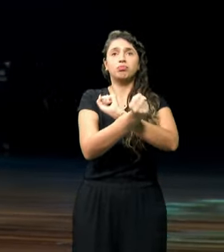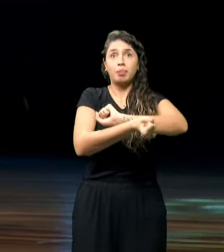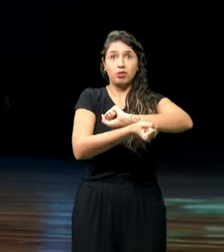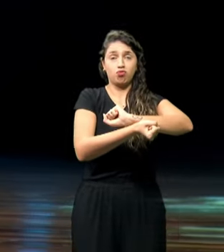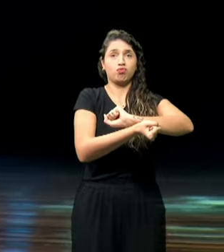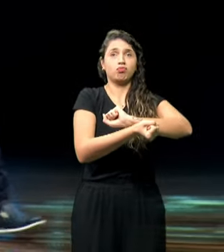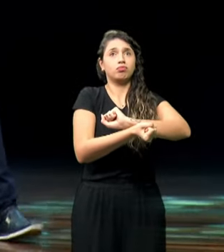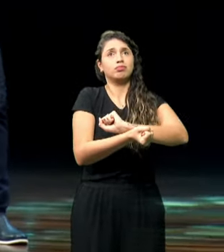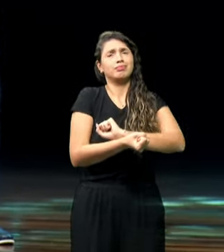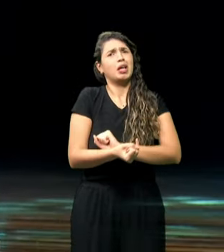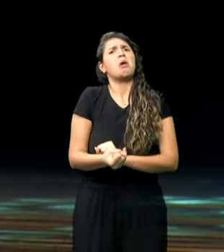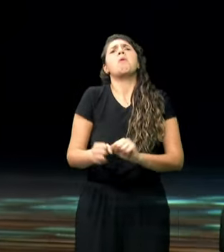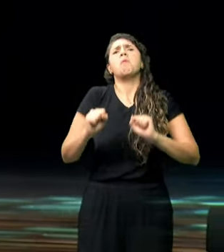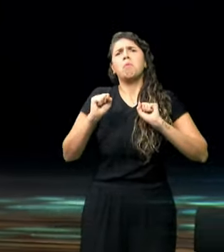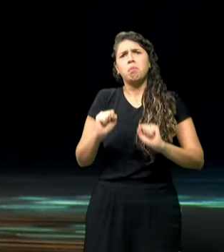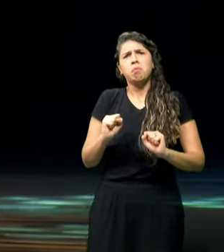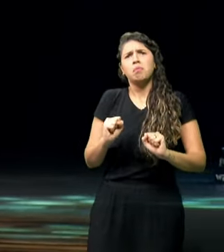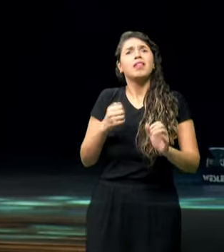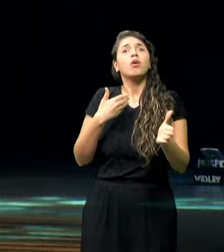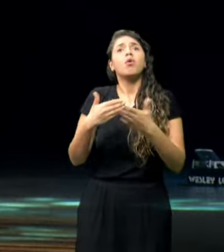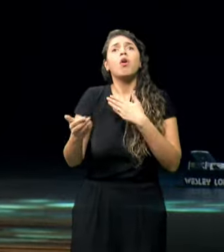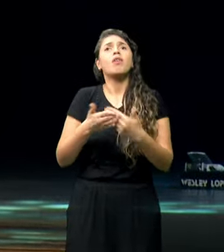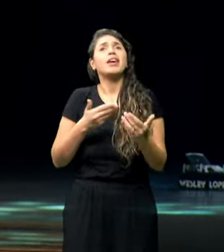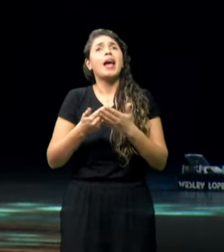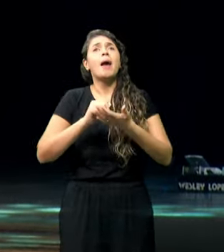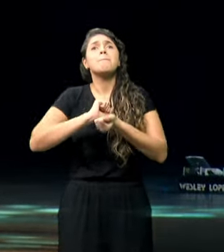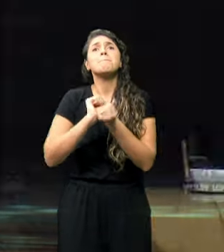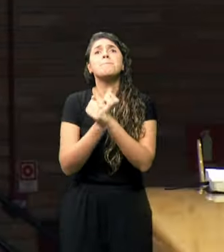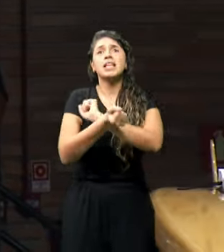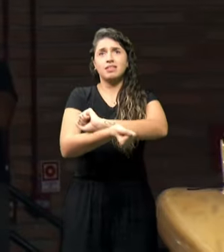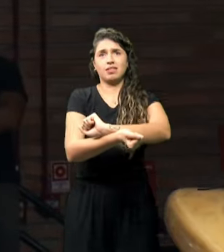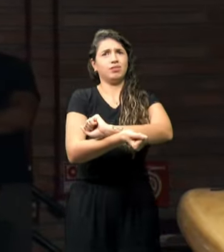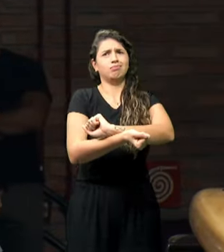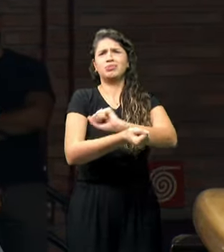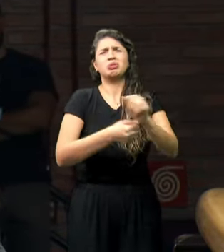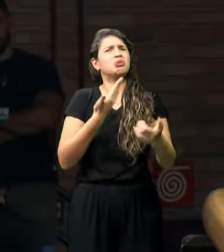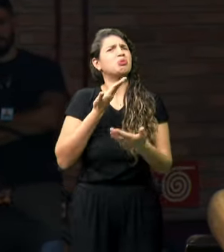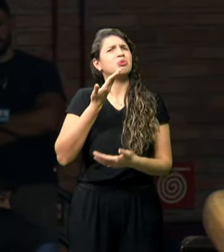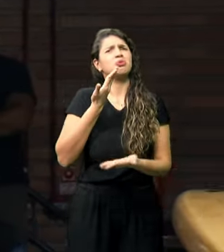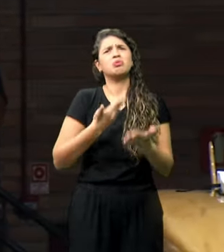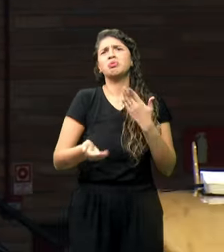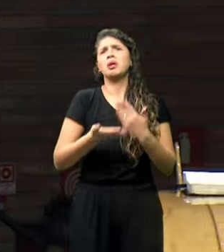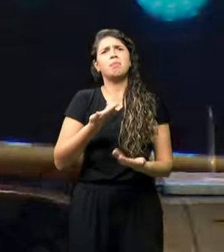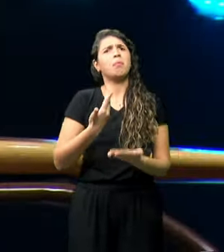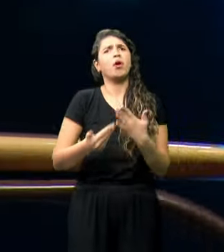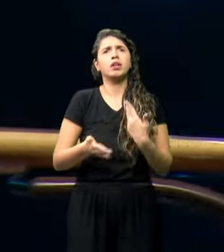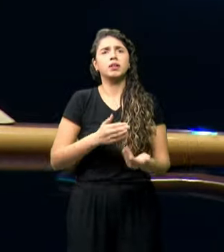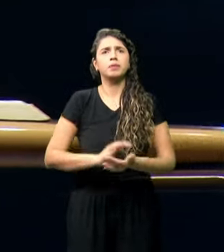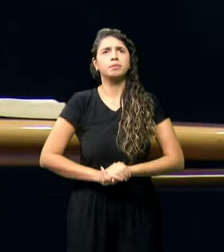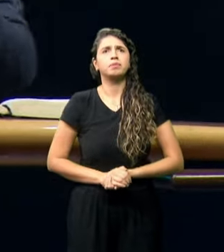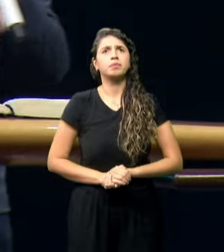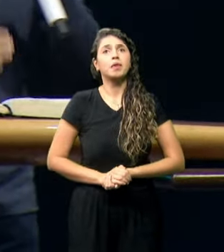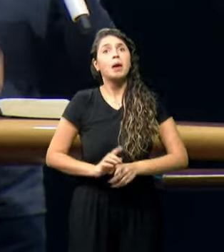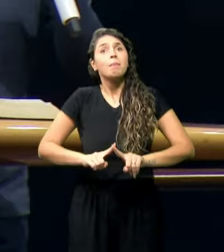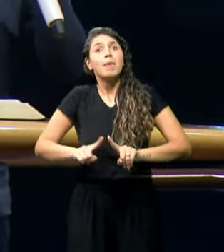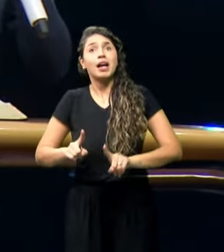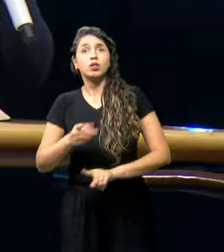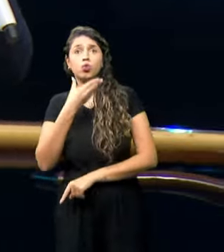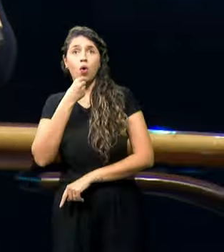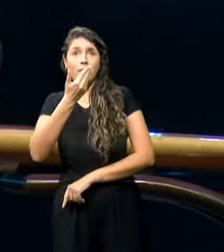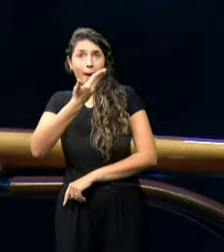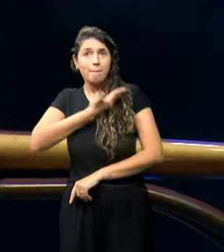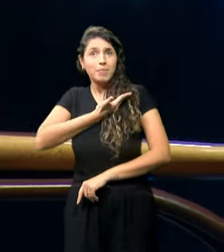Quem está preso pode ser prisão domiciliar, seja qualquer porcaria. O ser humano foi feito para viver em liberdade. Então, Onesíforo, amigo de Paulo, está